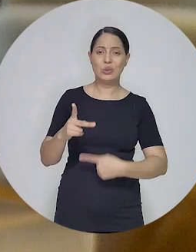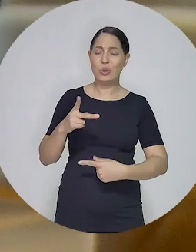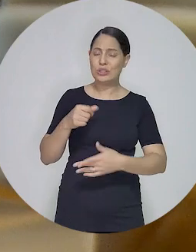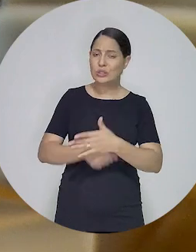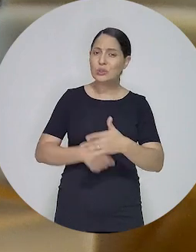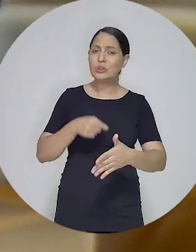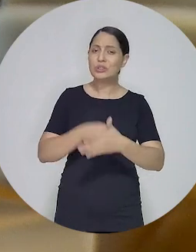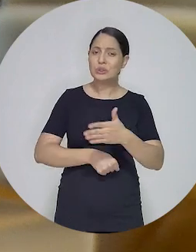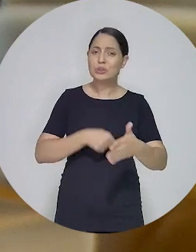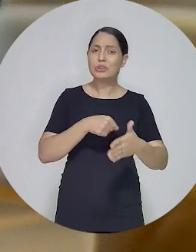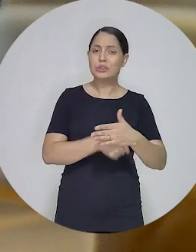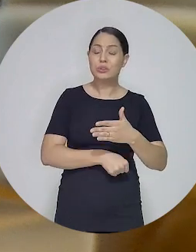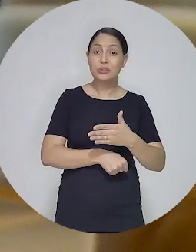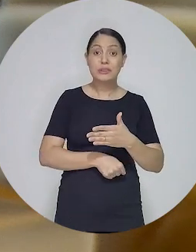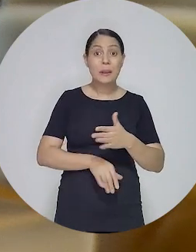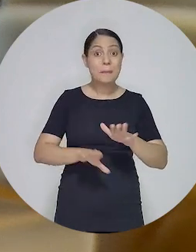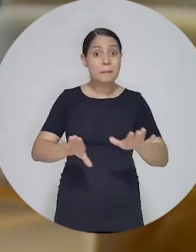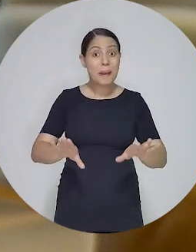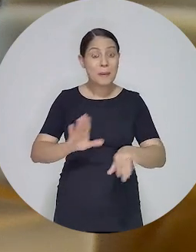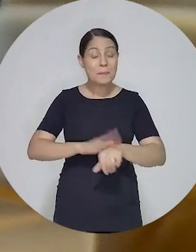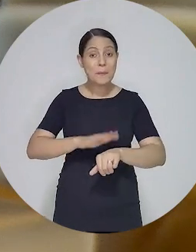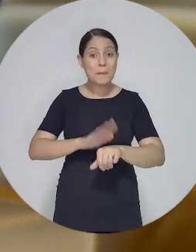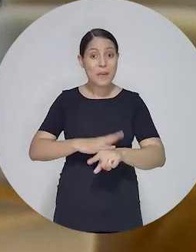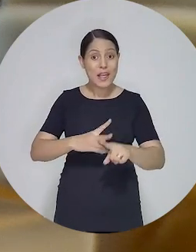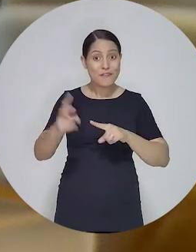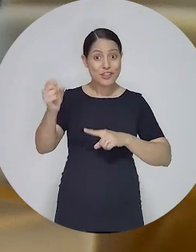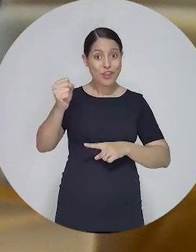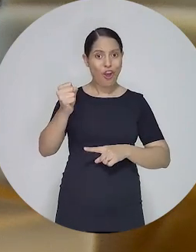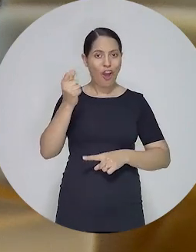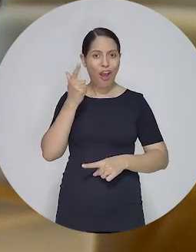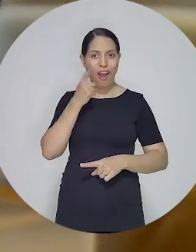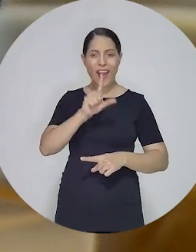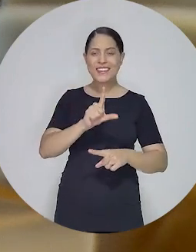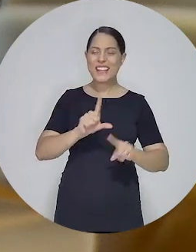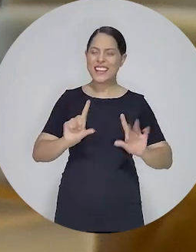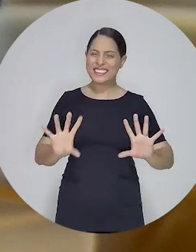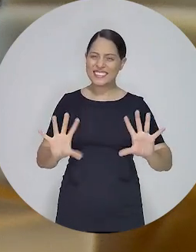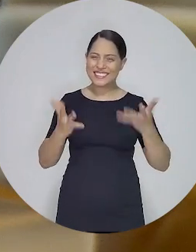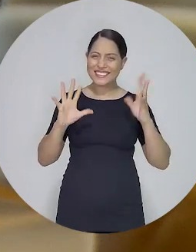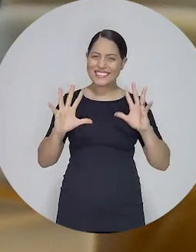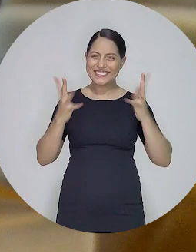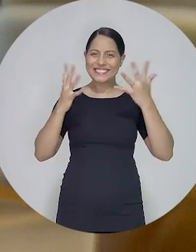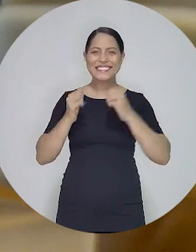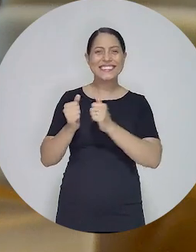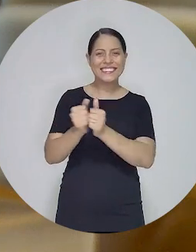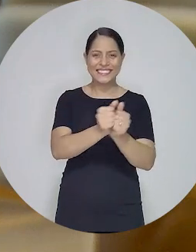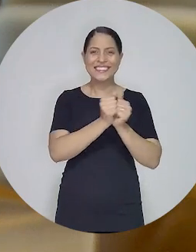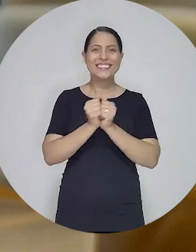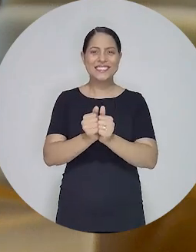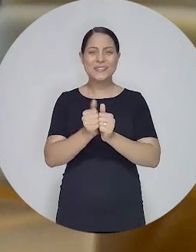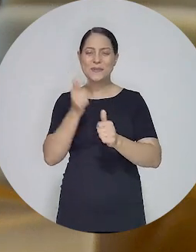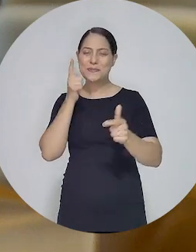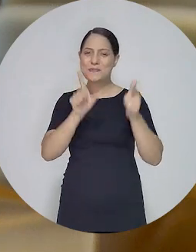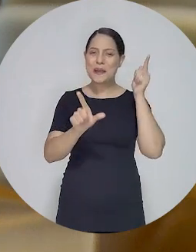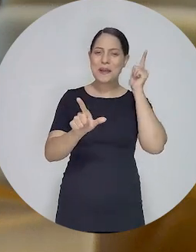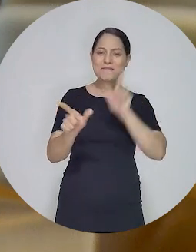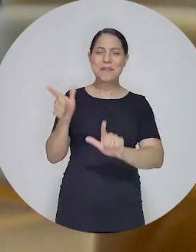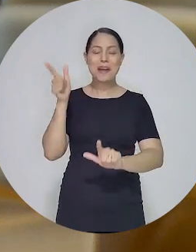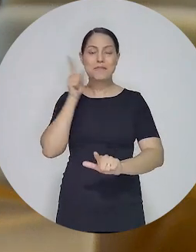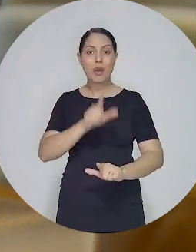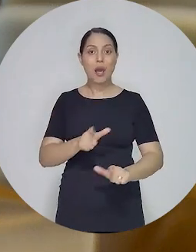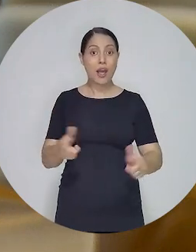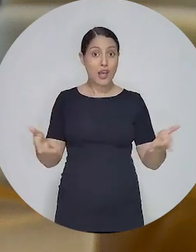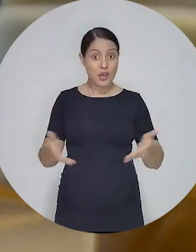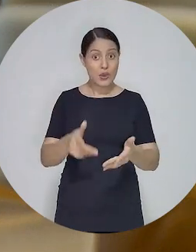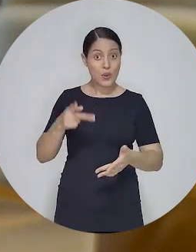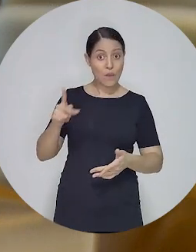quanto nossa, que passa pelos sacrifícios, mas é ela que comemora junto todas as vitórias e todas as conquistas.